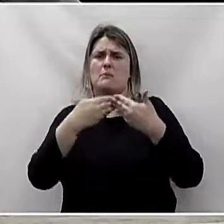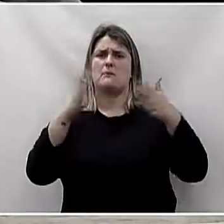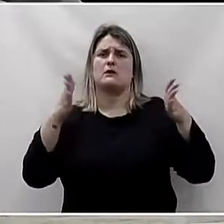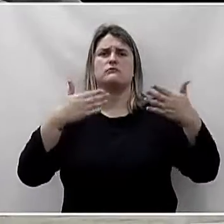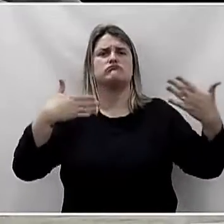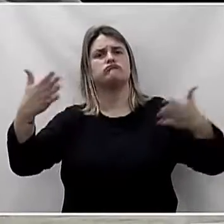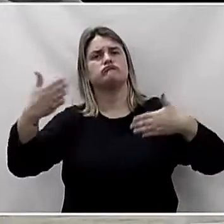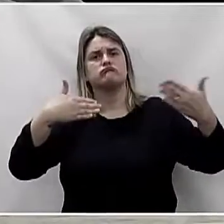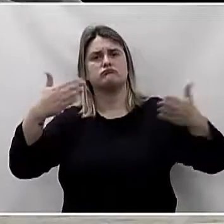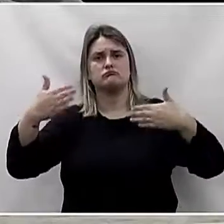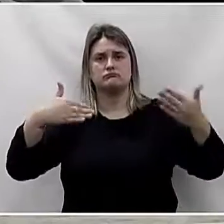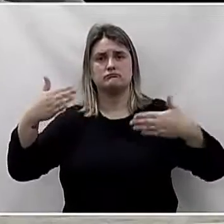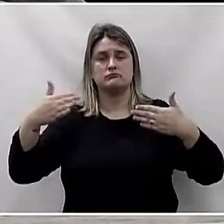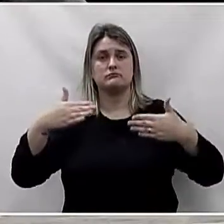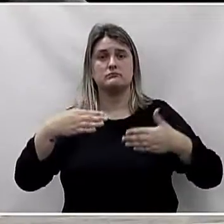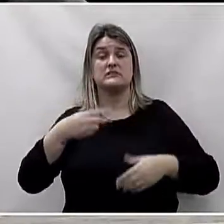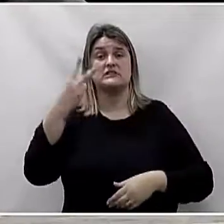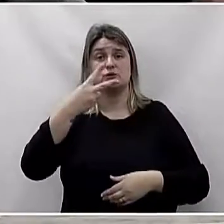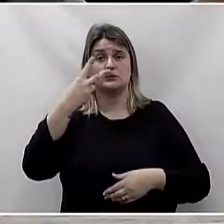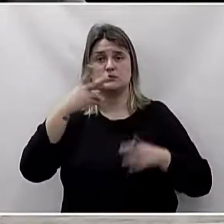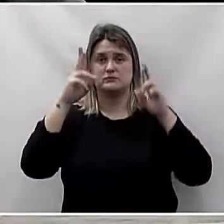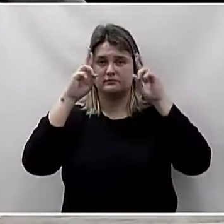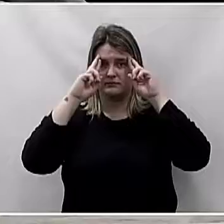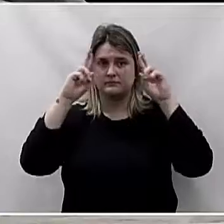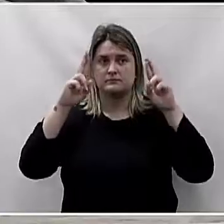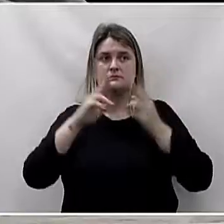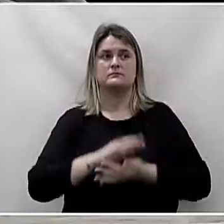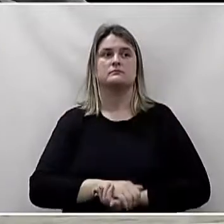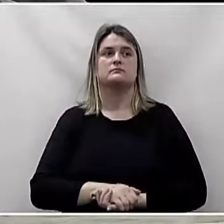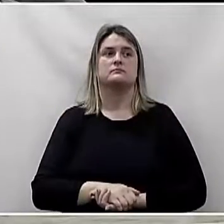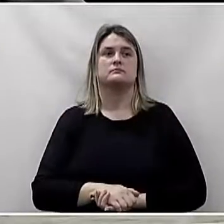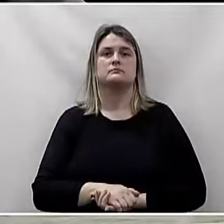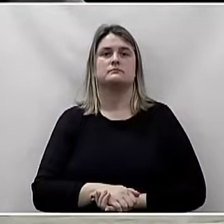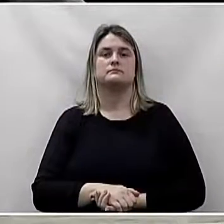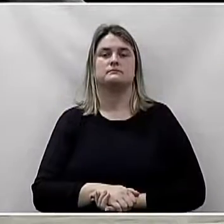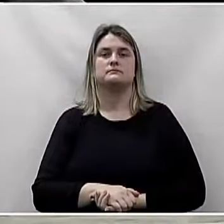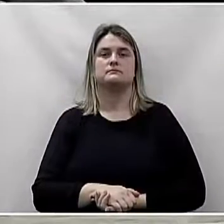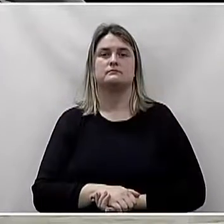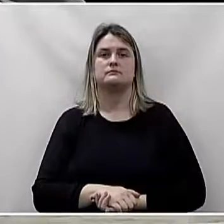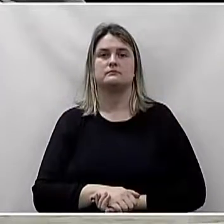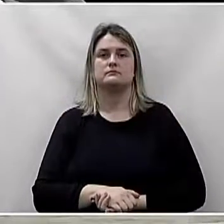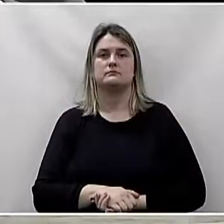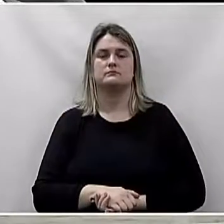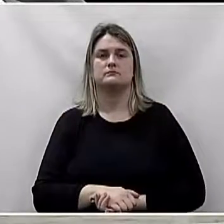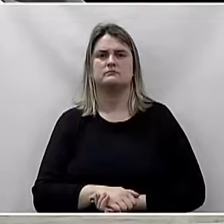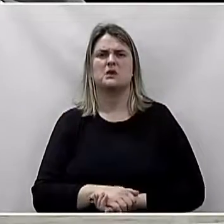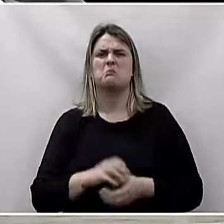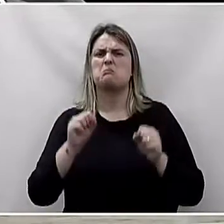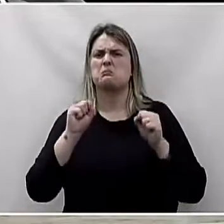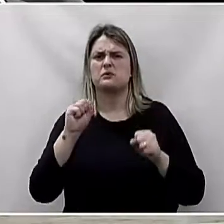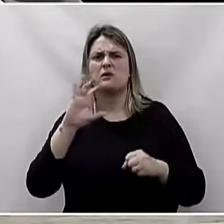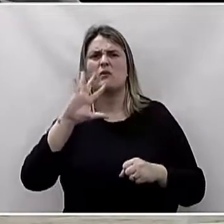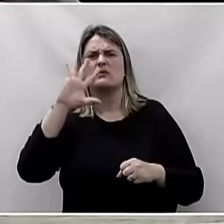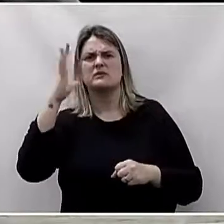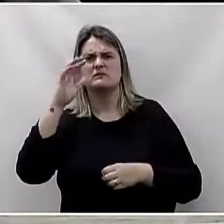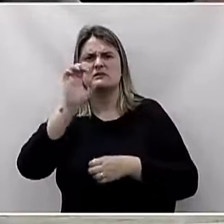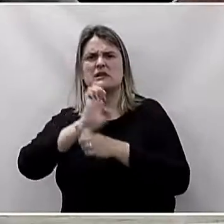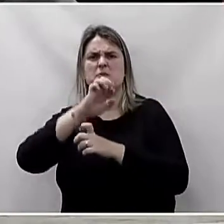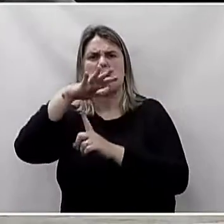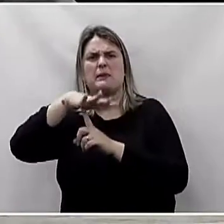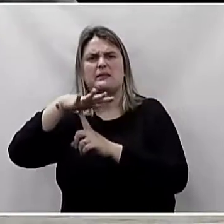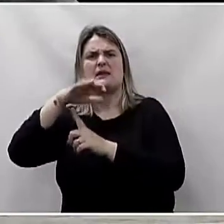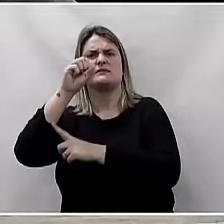para diálogo segundo é o respeito porque pode acontecer que o Paraná